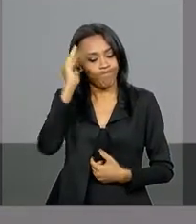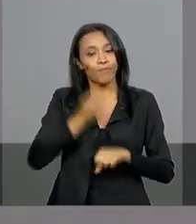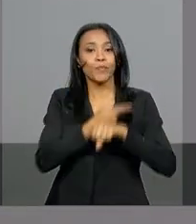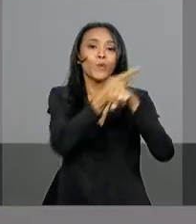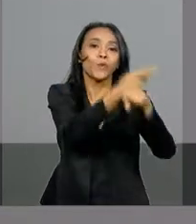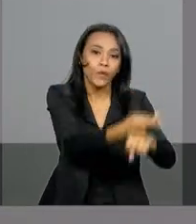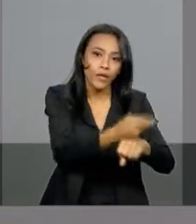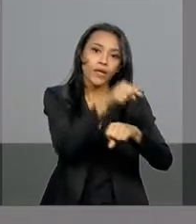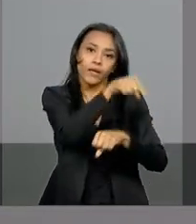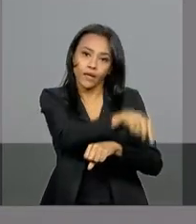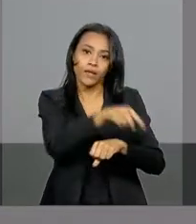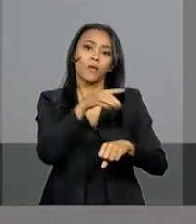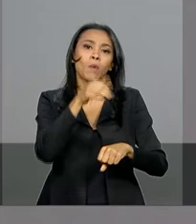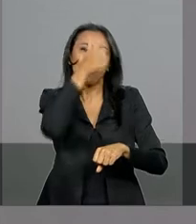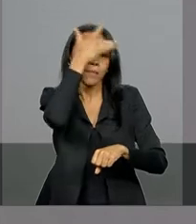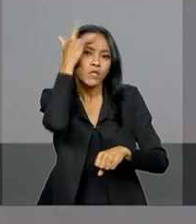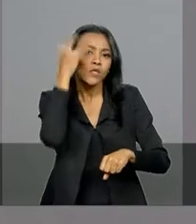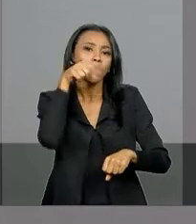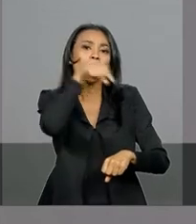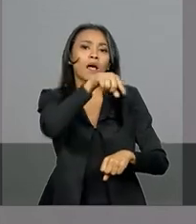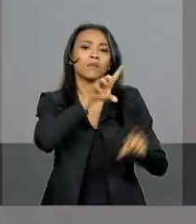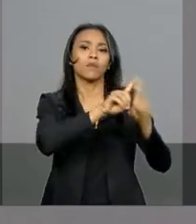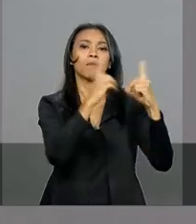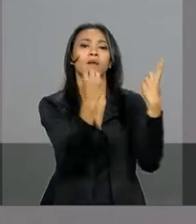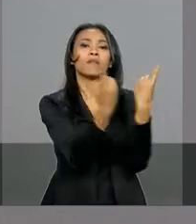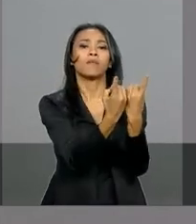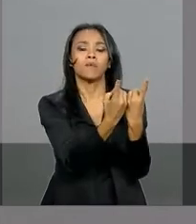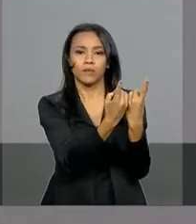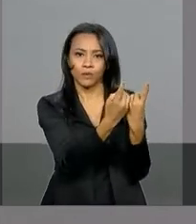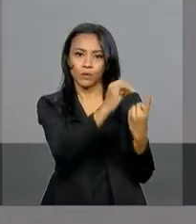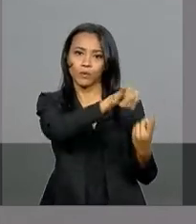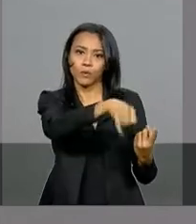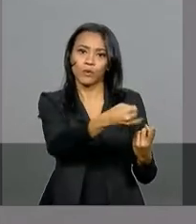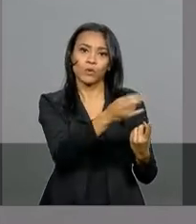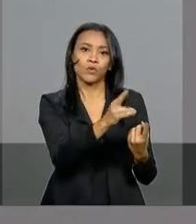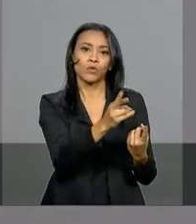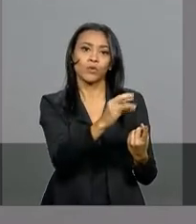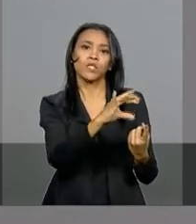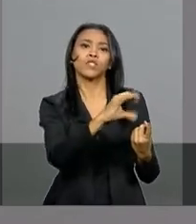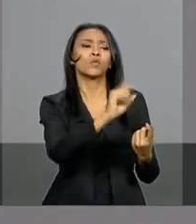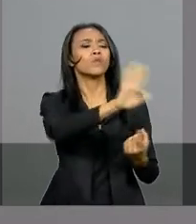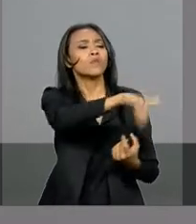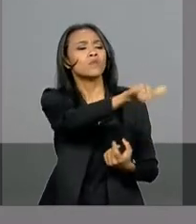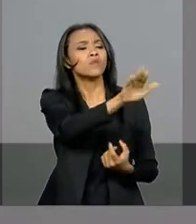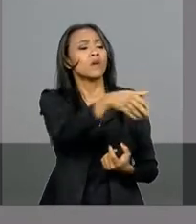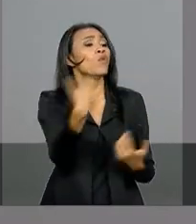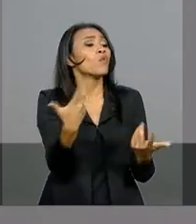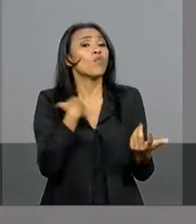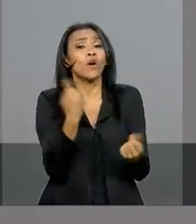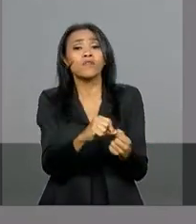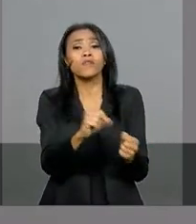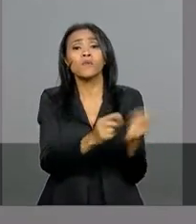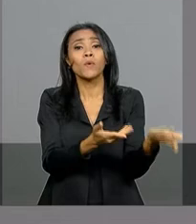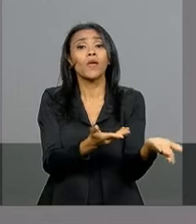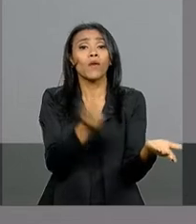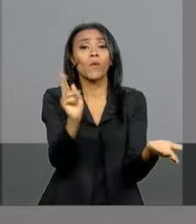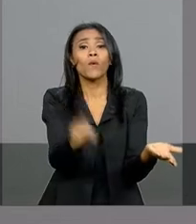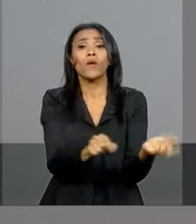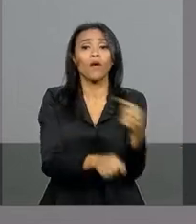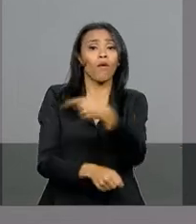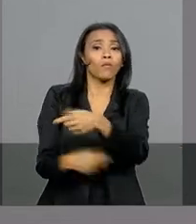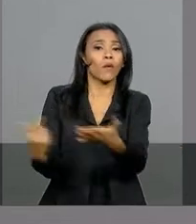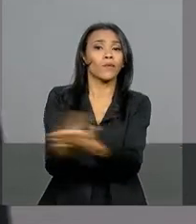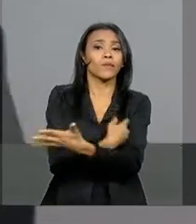departamento jurídico que eu faço aqui aí nós utilizávamos então das medidas cautelares